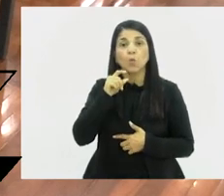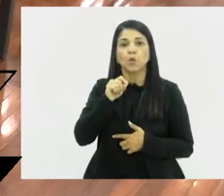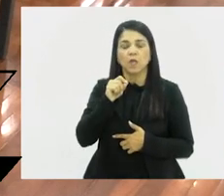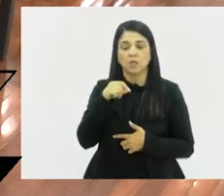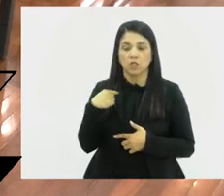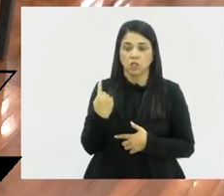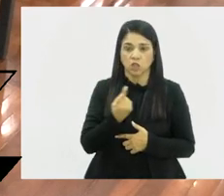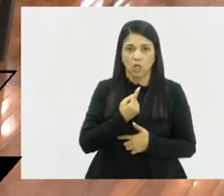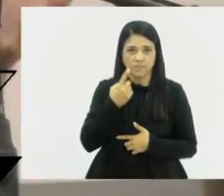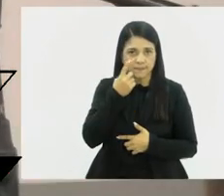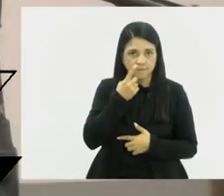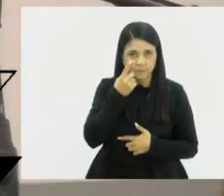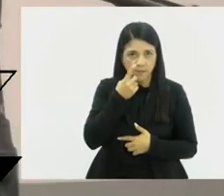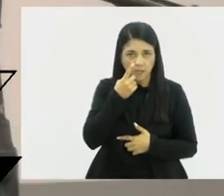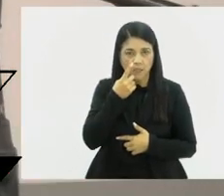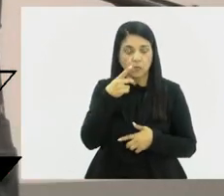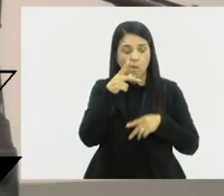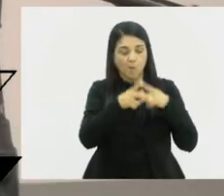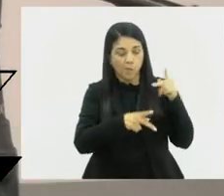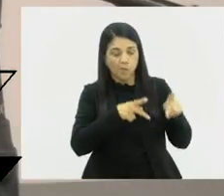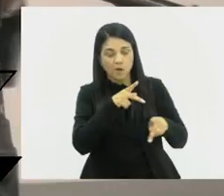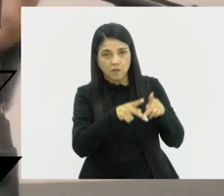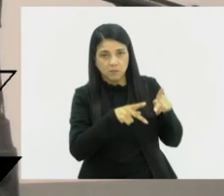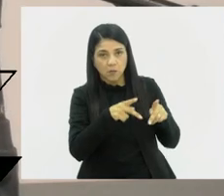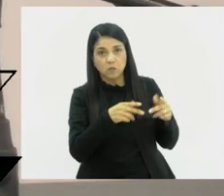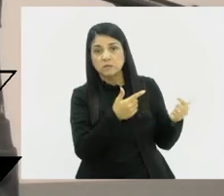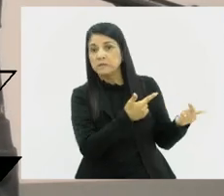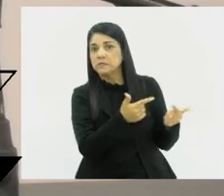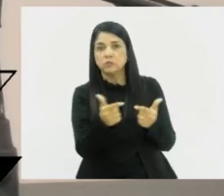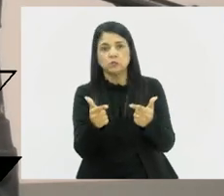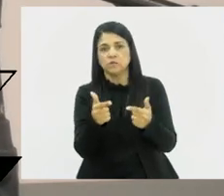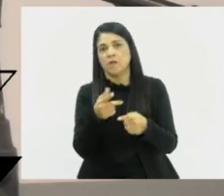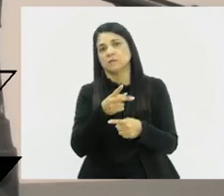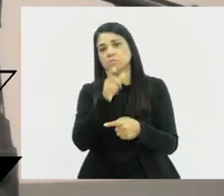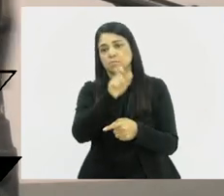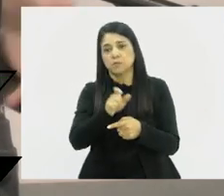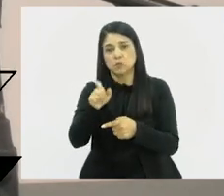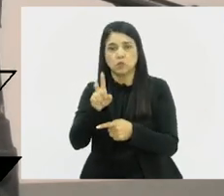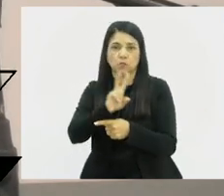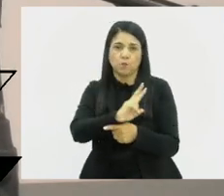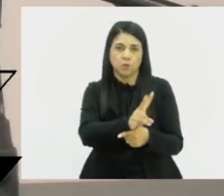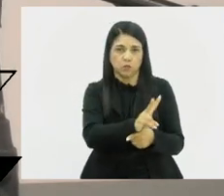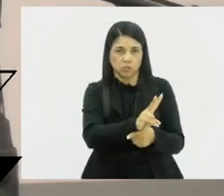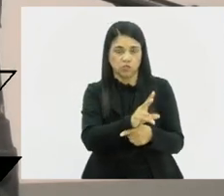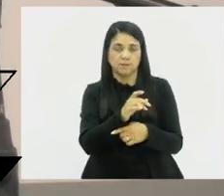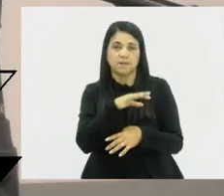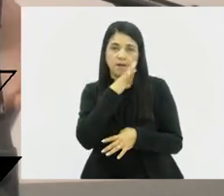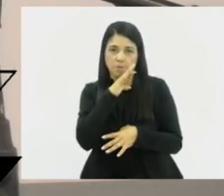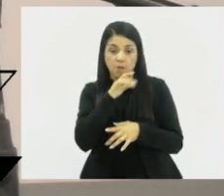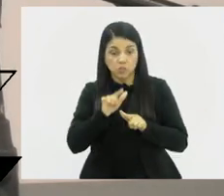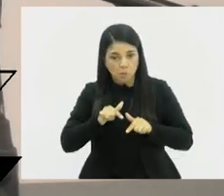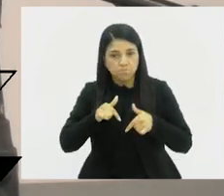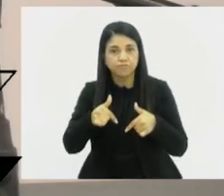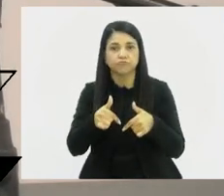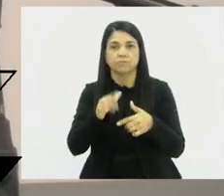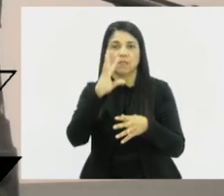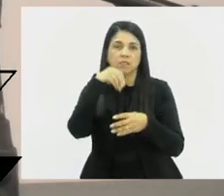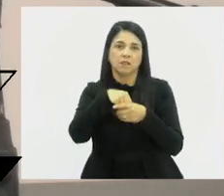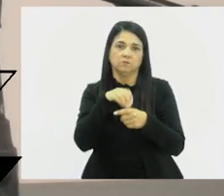na Alerj, ou a própria população, sem os protetores de animais que são realmente atuantes em nosso